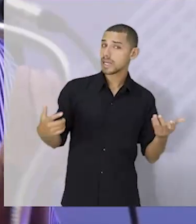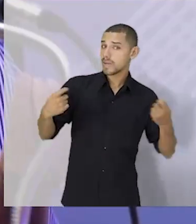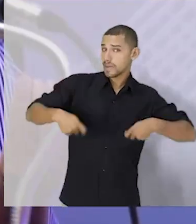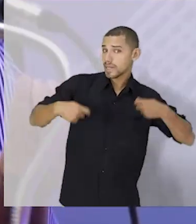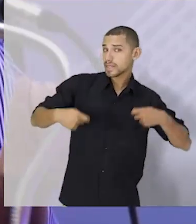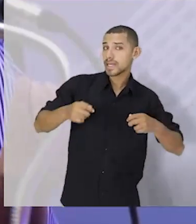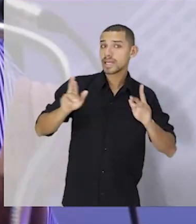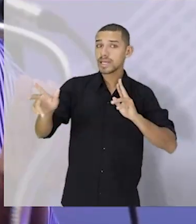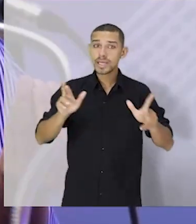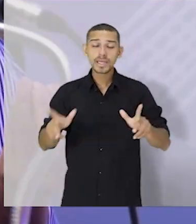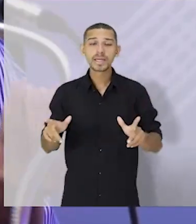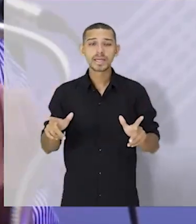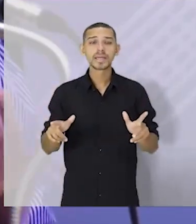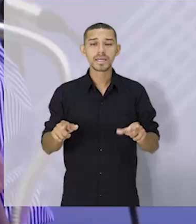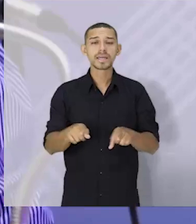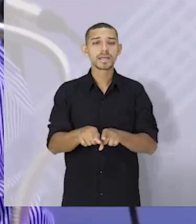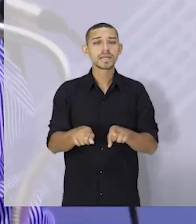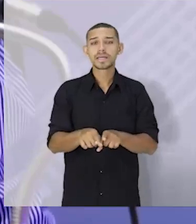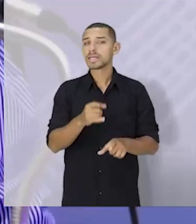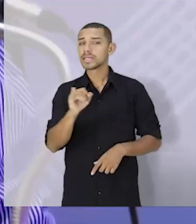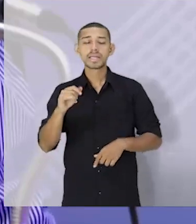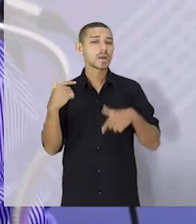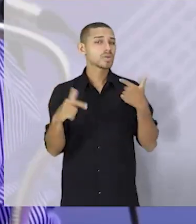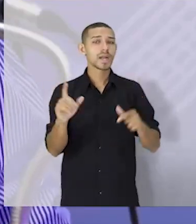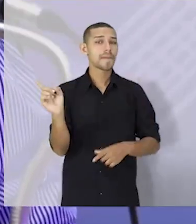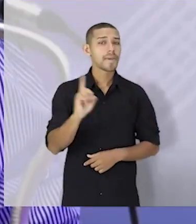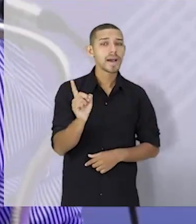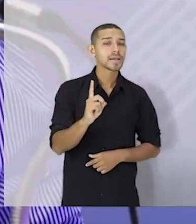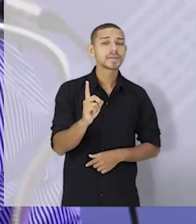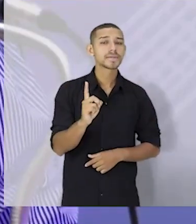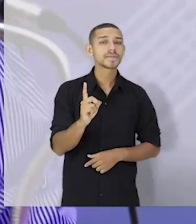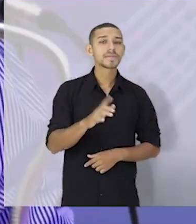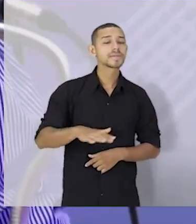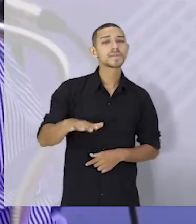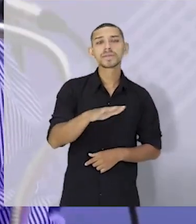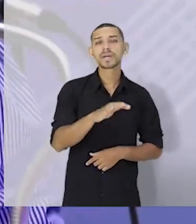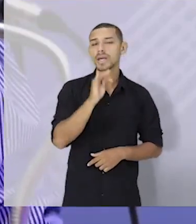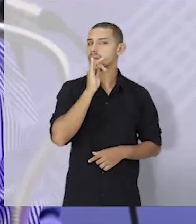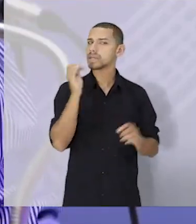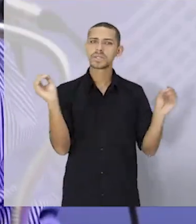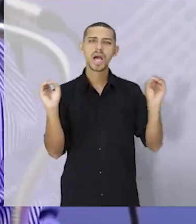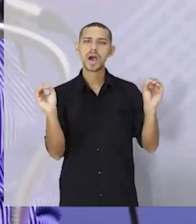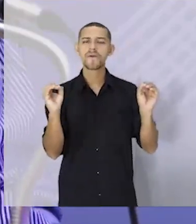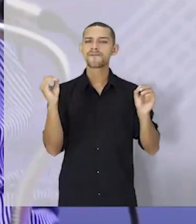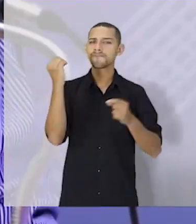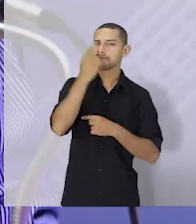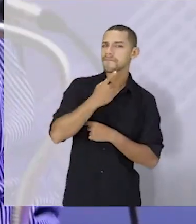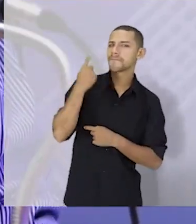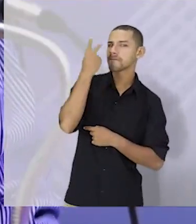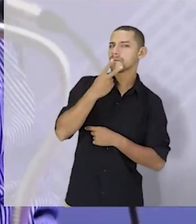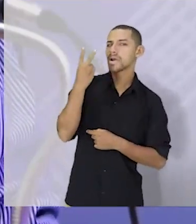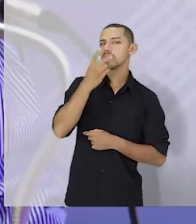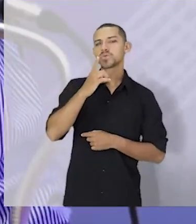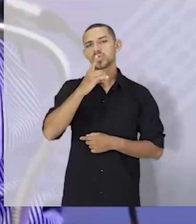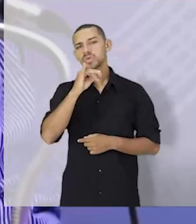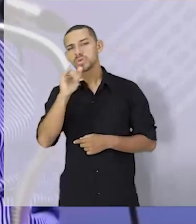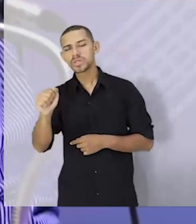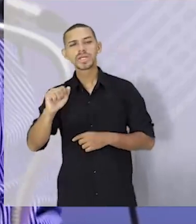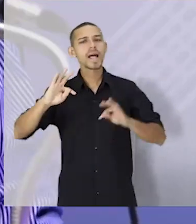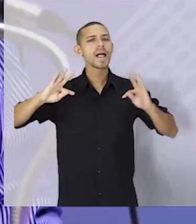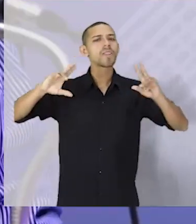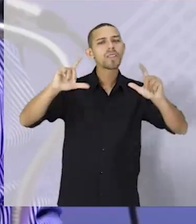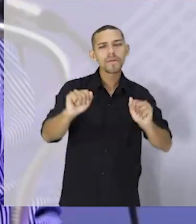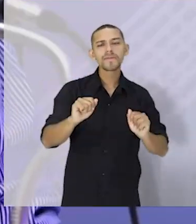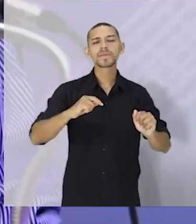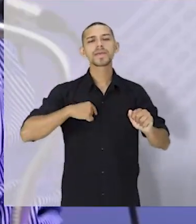essa diferença. Se você não trabalha com ela, você não precisa passar 24 horas, e até quem trabalha, que precisa ter o